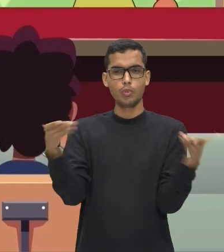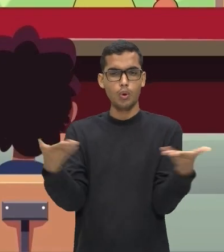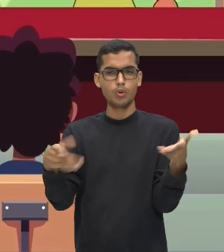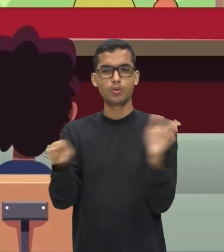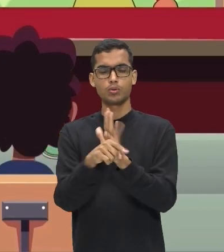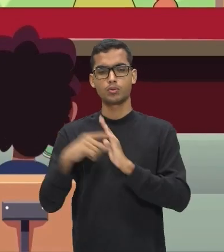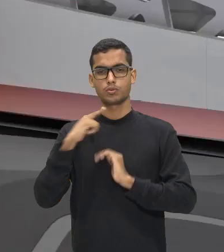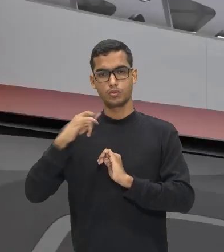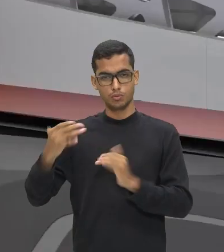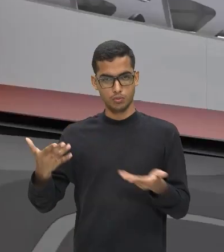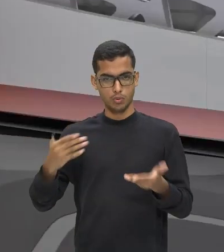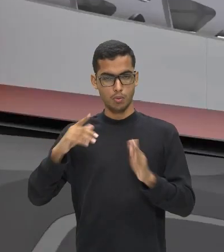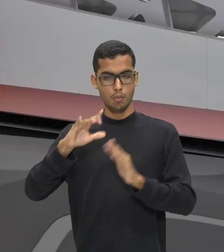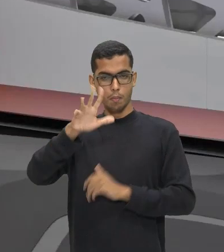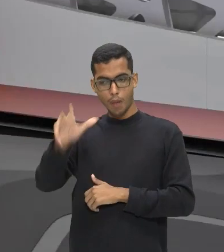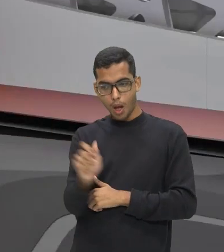atual.